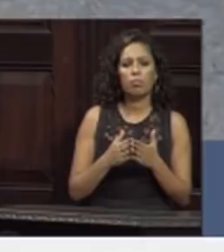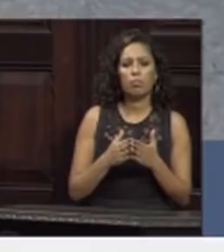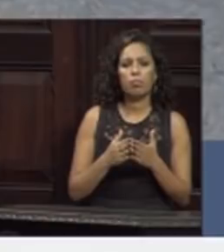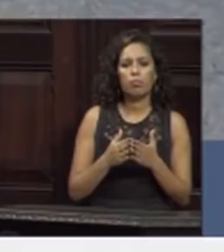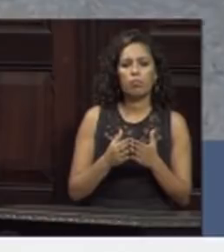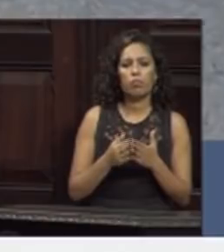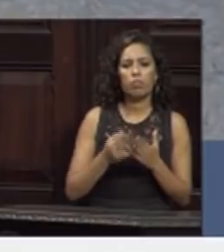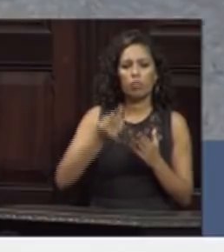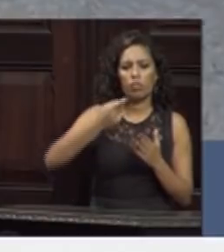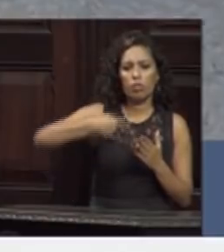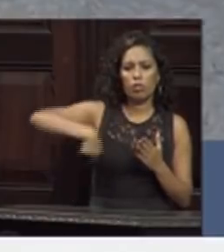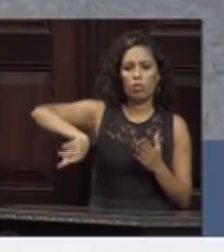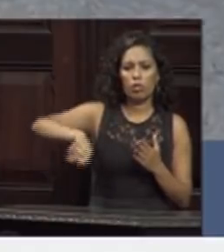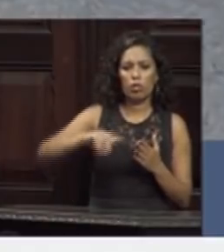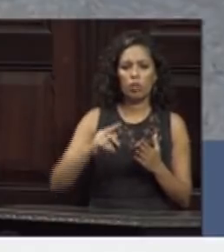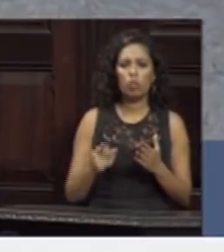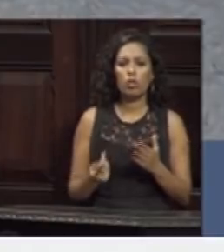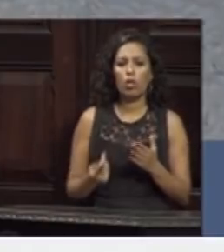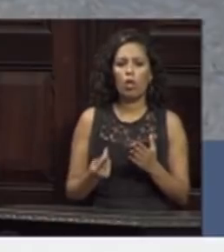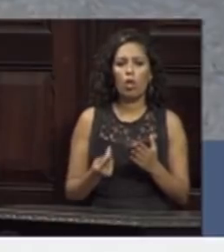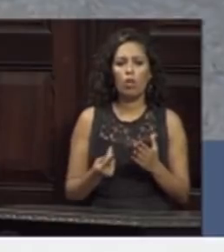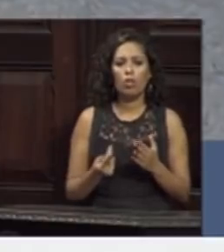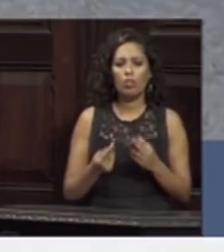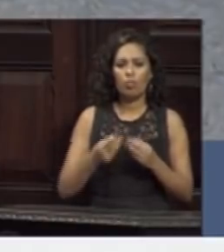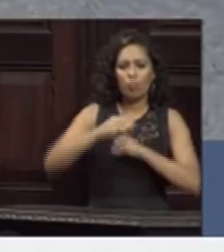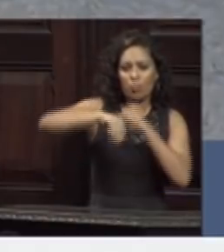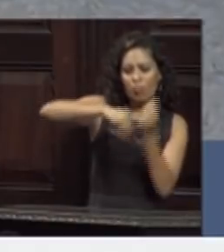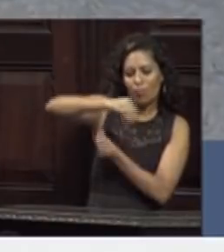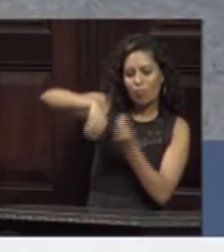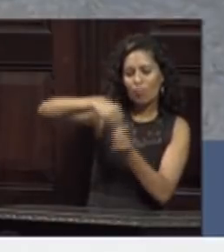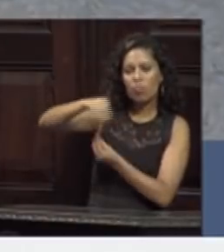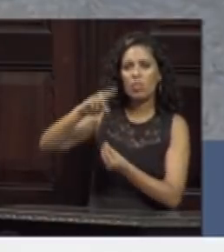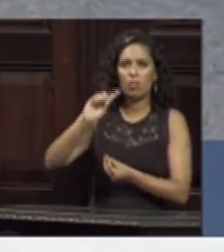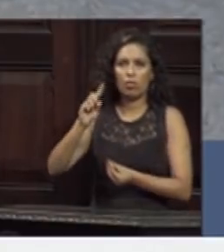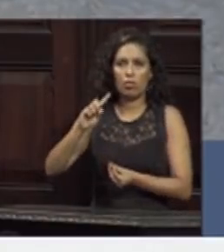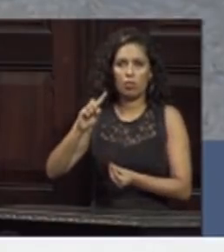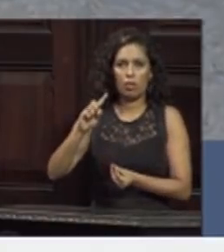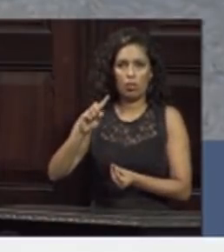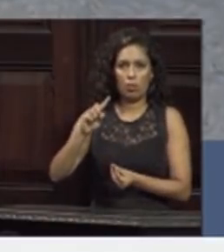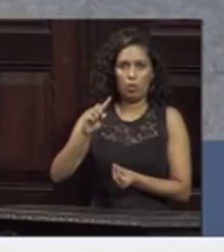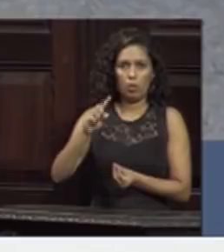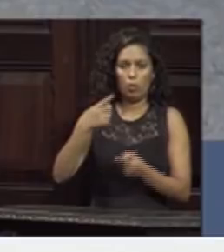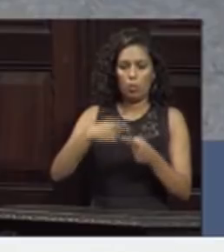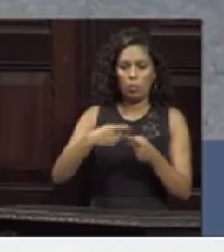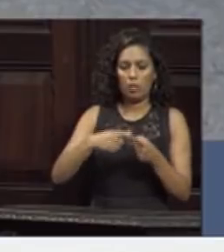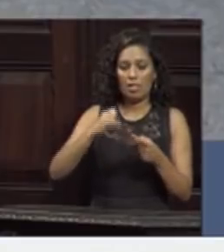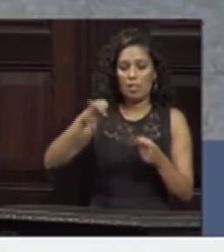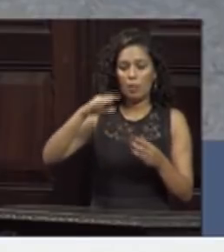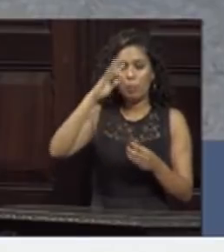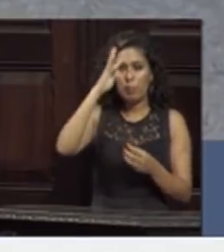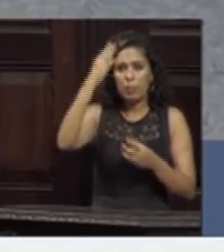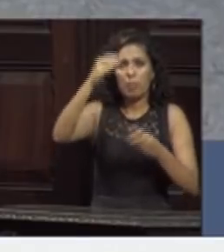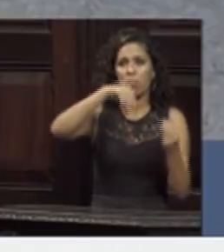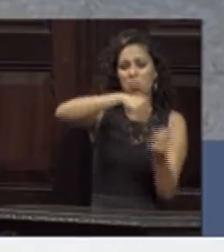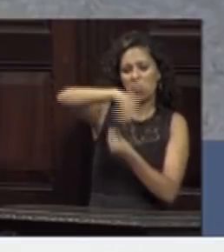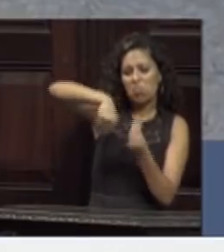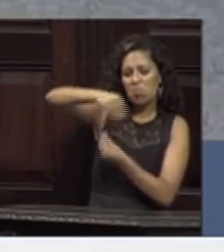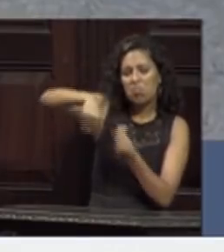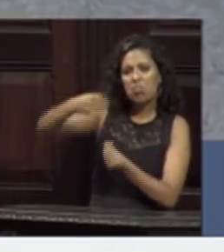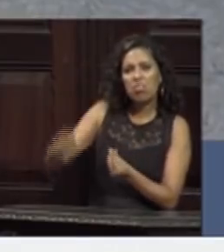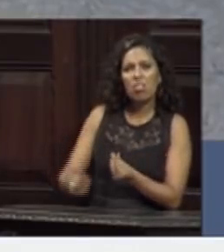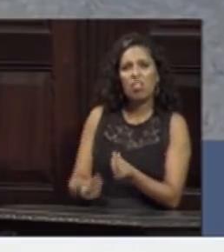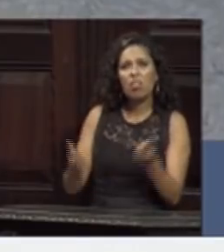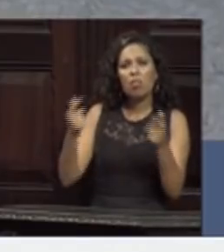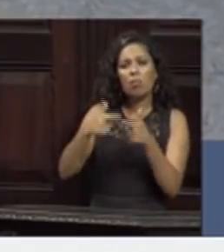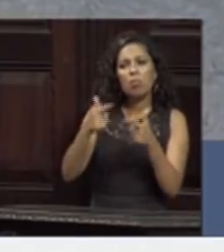seja tomada nenhuma medida abrupta que gere mais uma insegurança jurídica com relação àqueles que pretendem investir no Estado